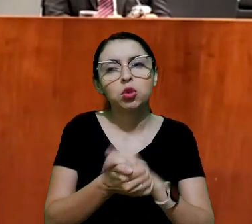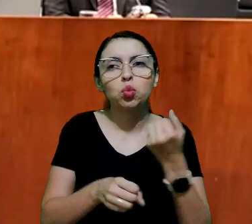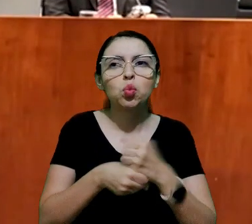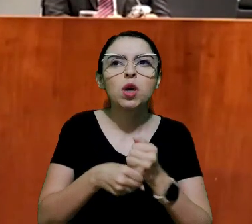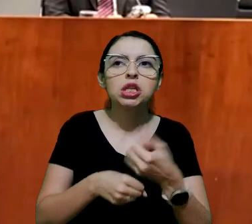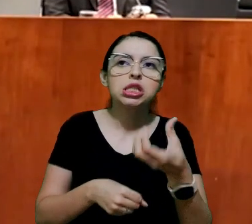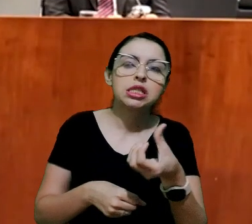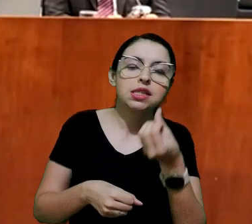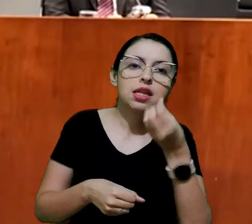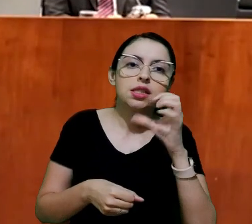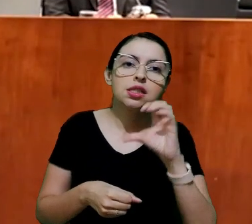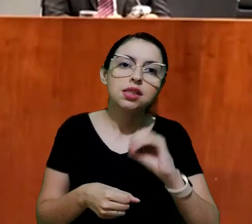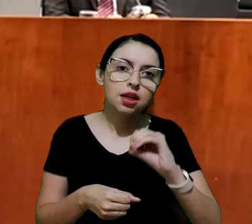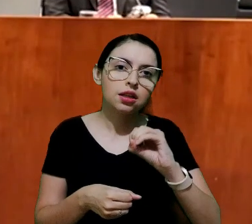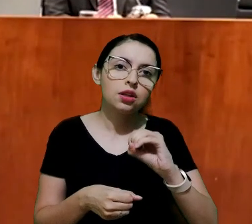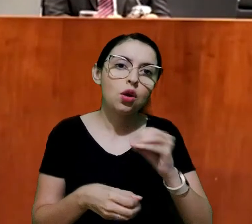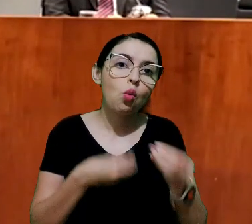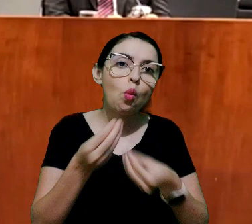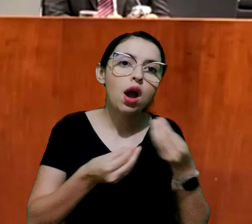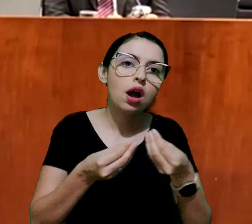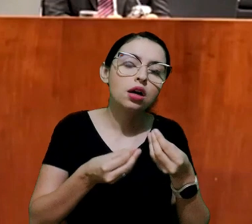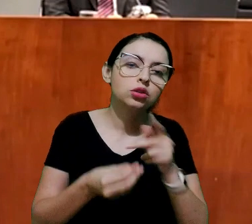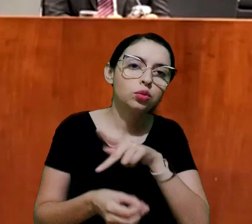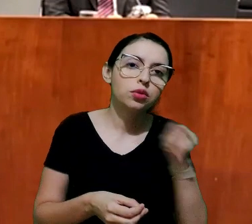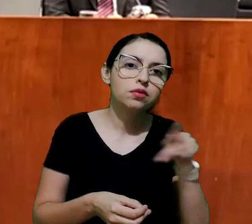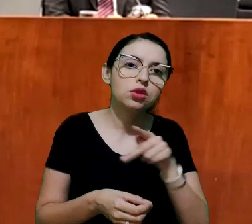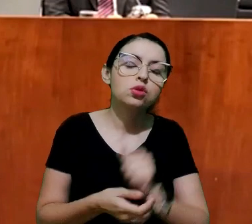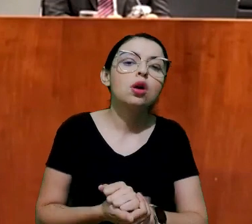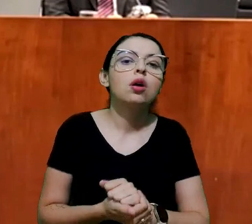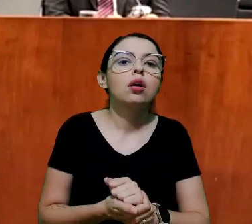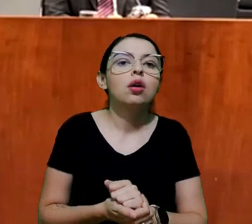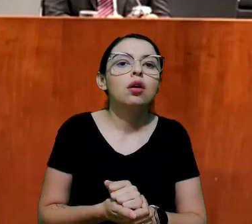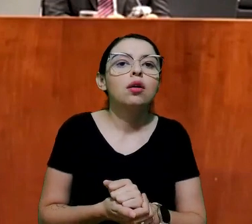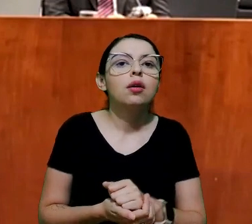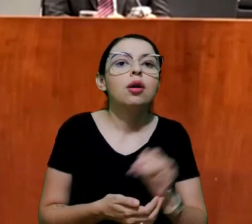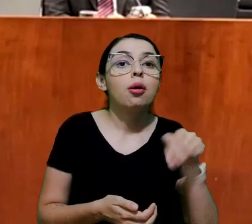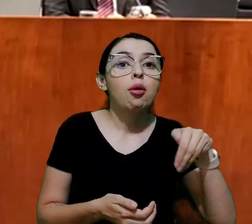60, quando o professor Washington de Barros Monteiro